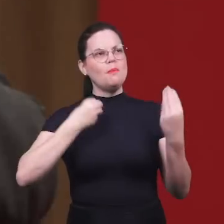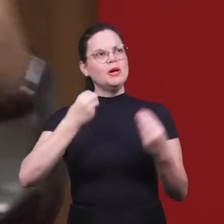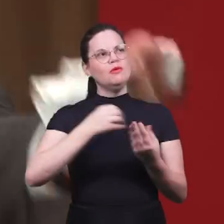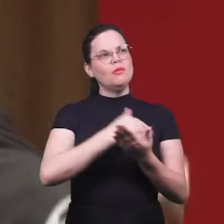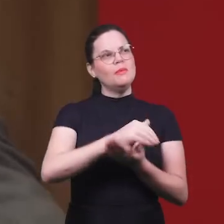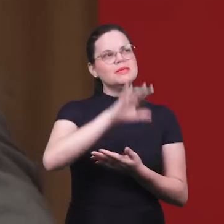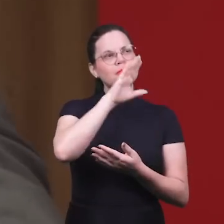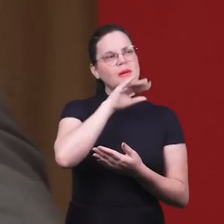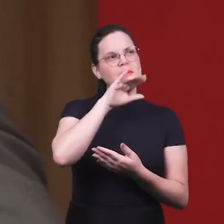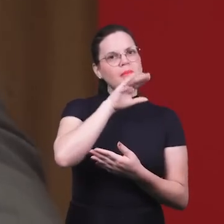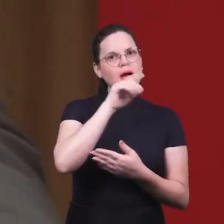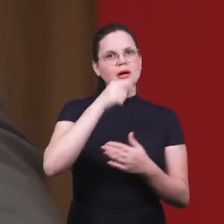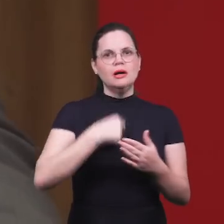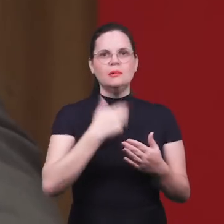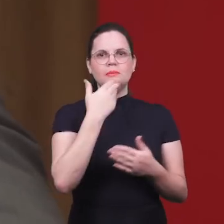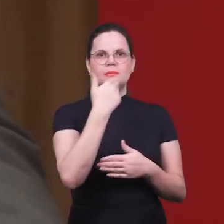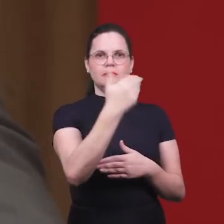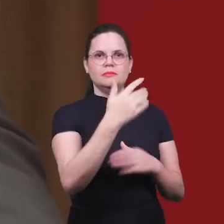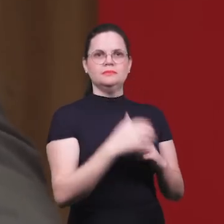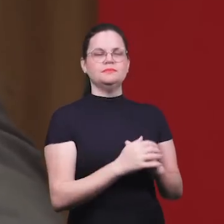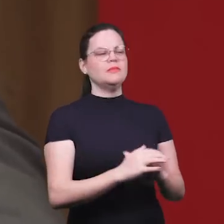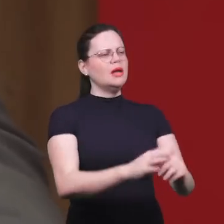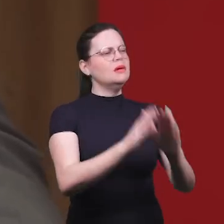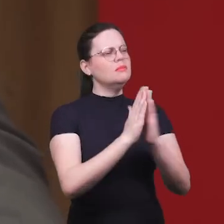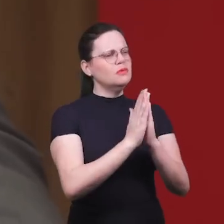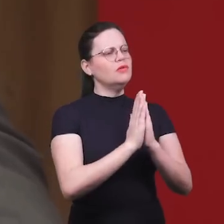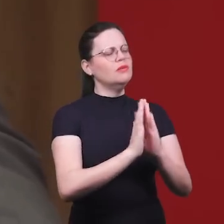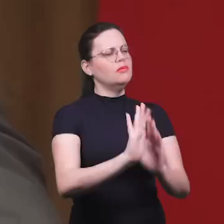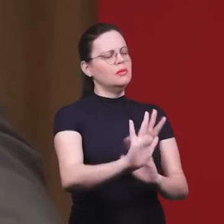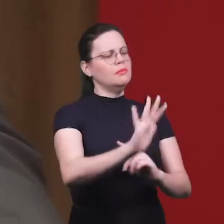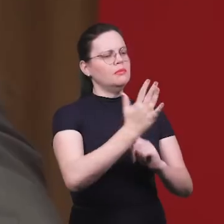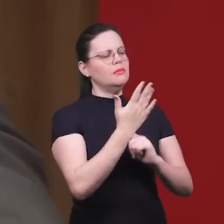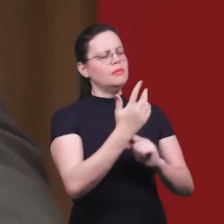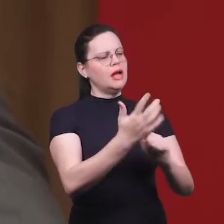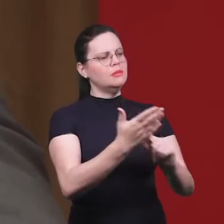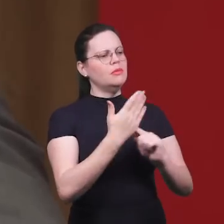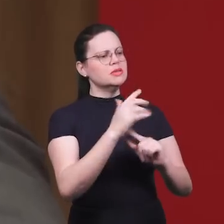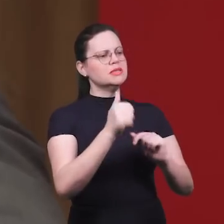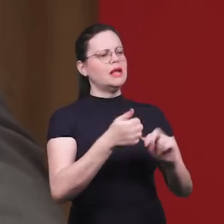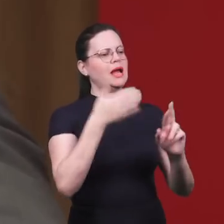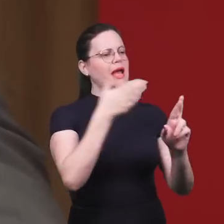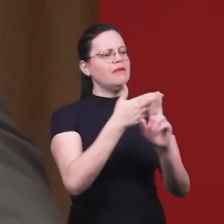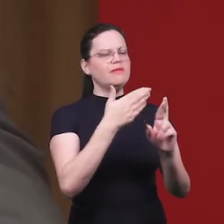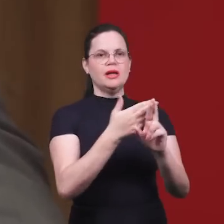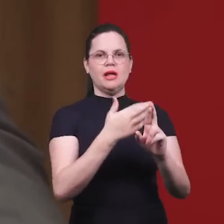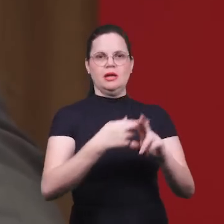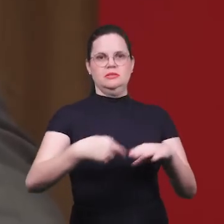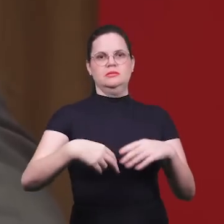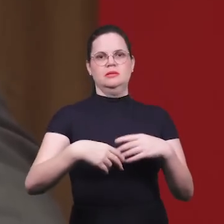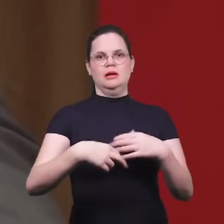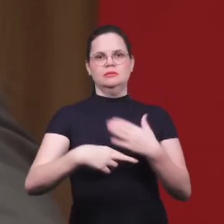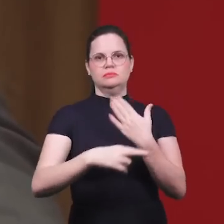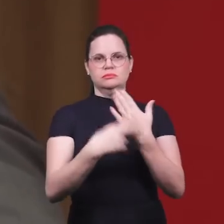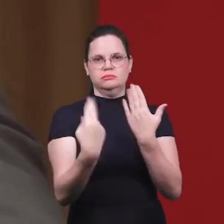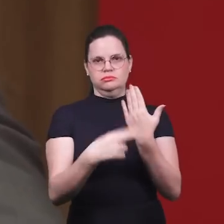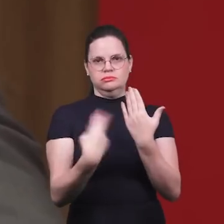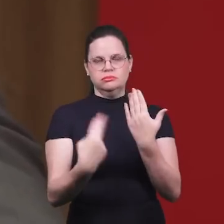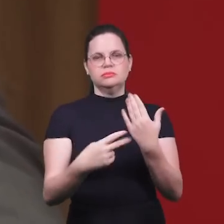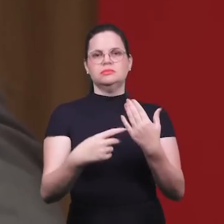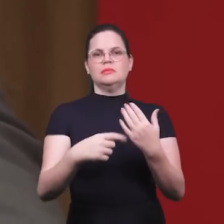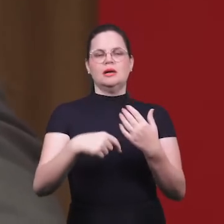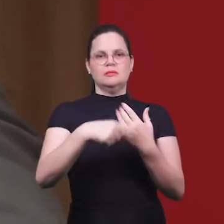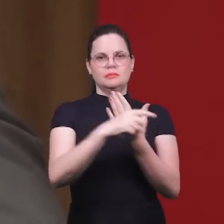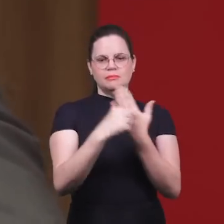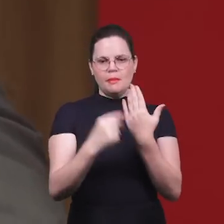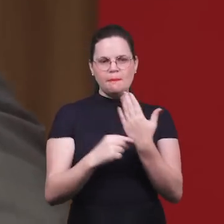proposta, um projeto. Eu começo pedindo, me levanta tantas referências bibliográficas, levanta para mim qual é a referência, quais as principais